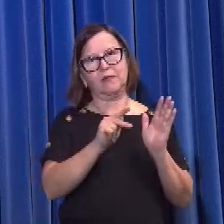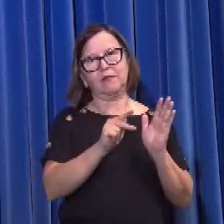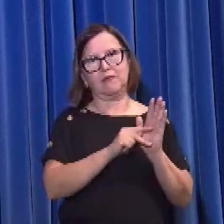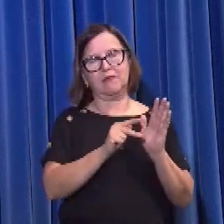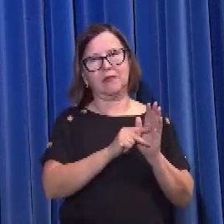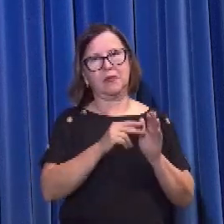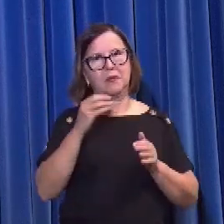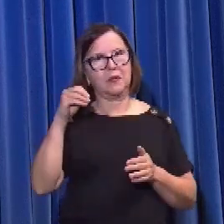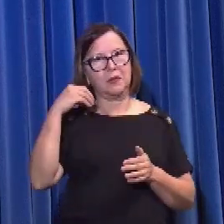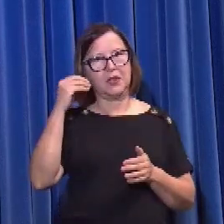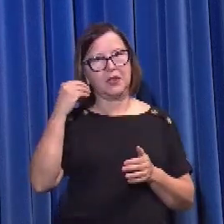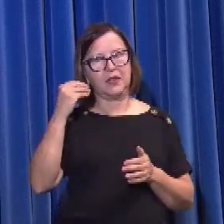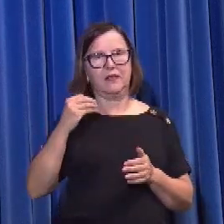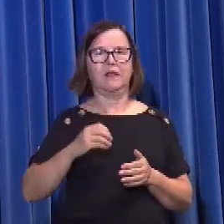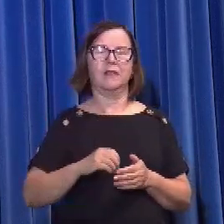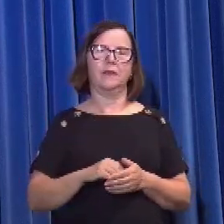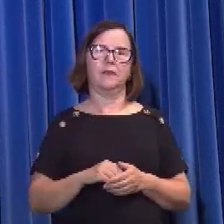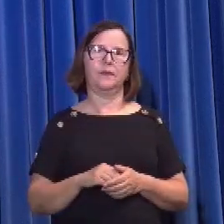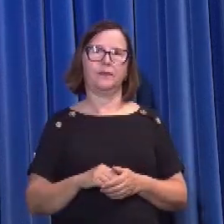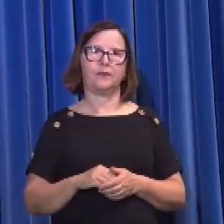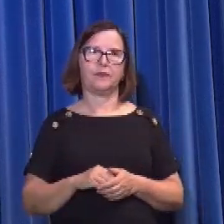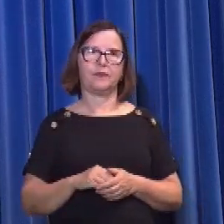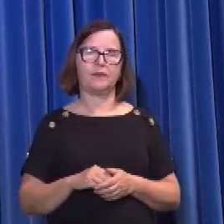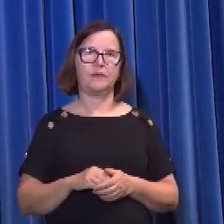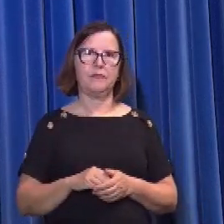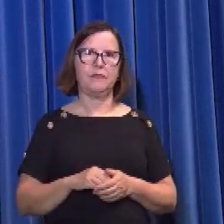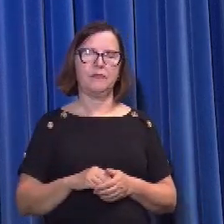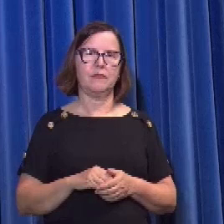Porque isso é o que está nas Escrituras.